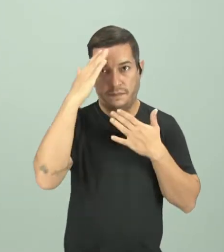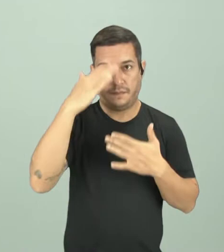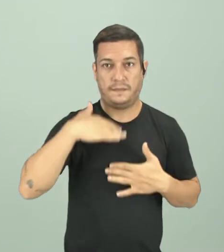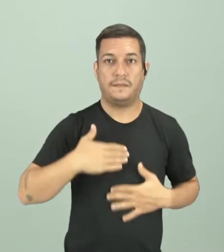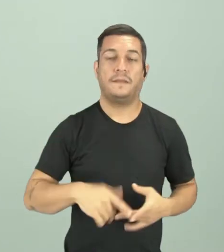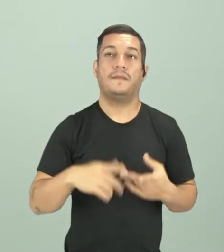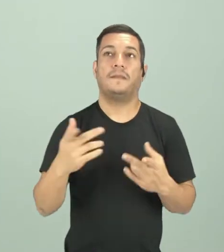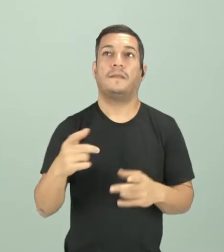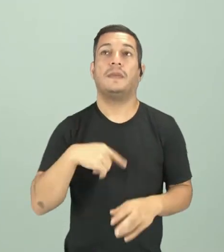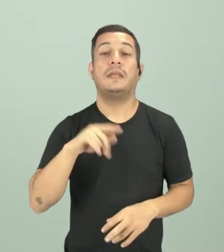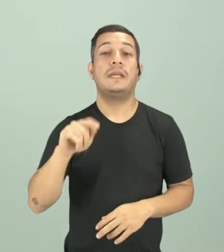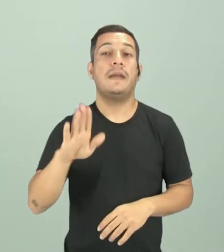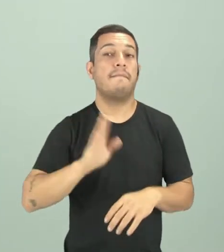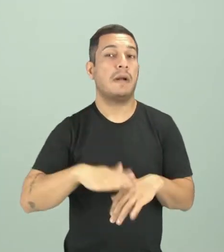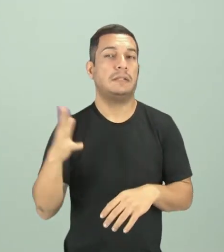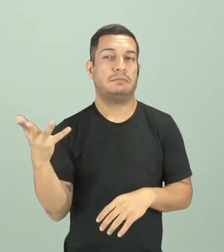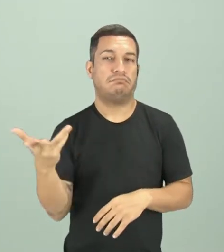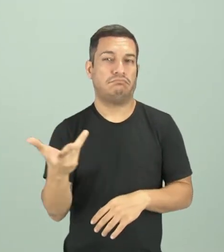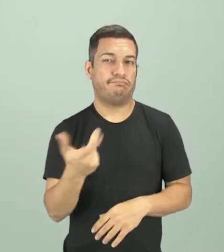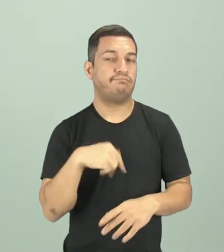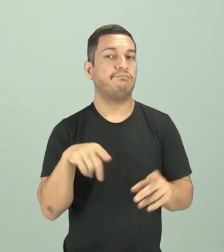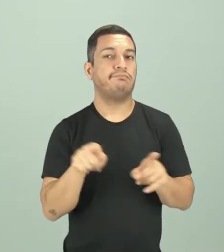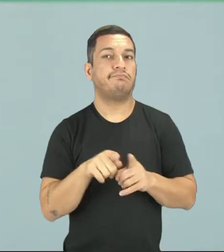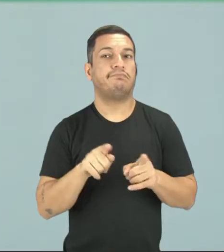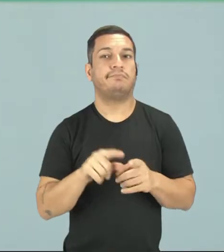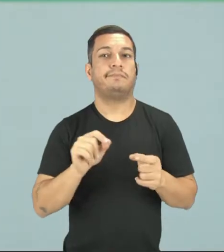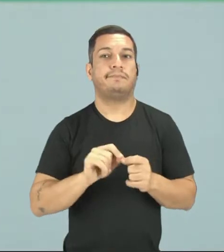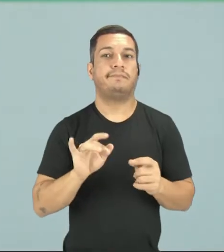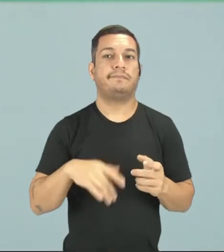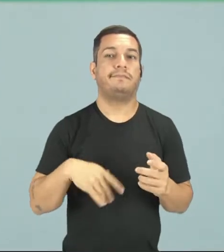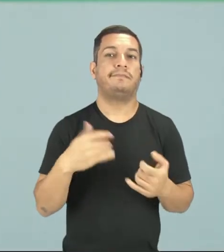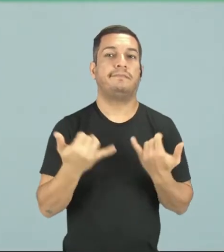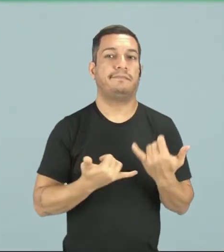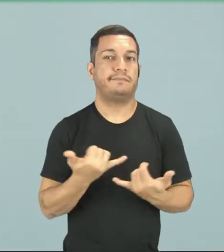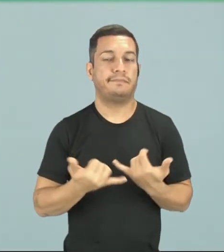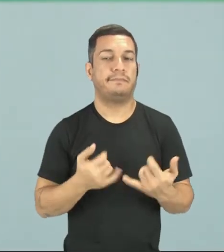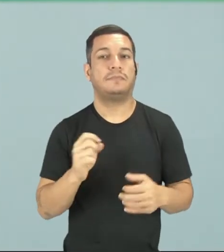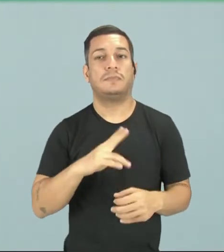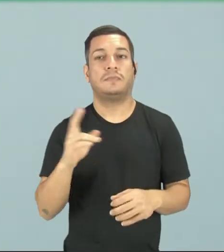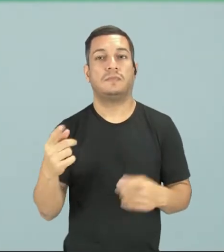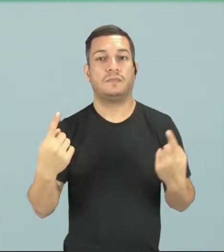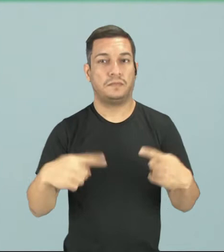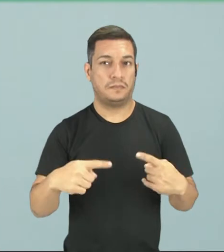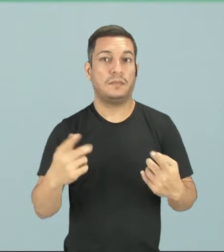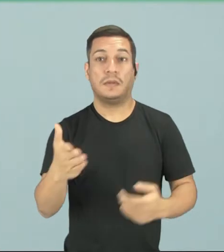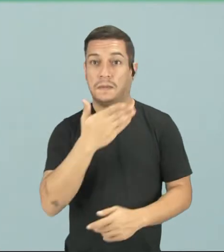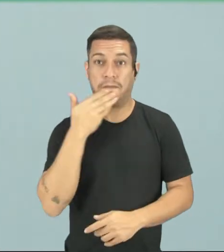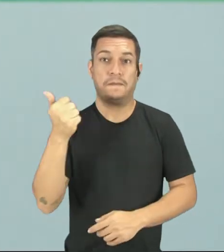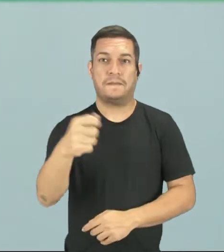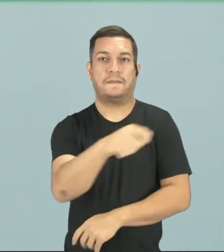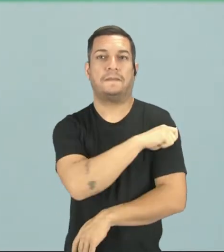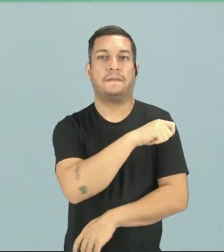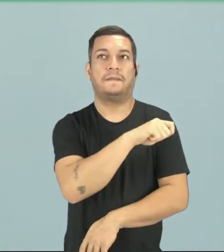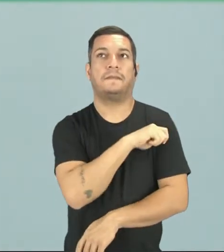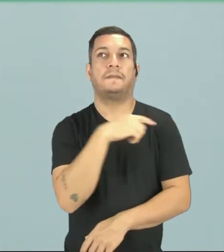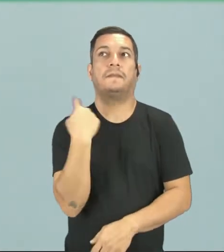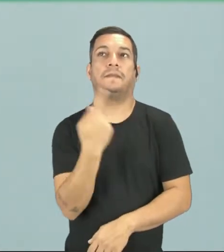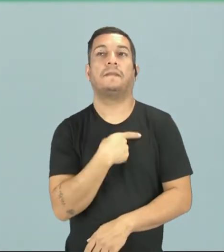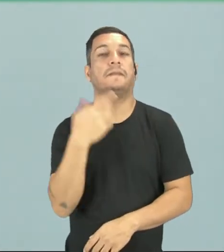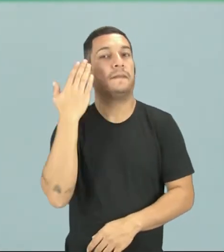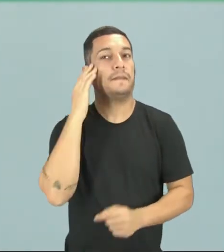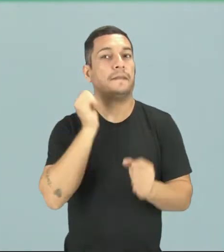rendimento, quem fosse mais habilidoso para determinadas provas eram os melhores alunos. A gente